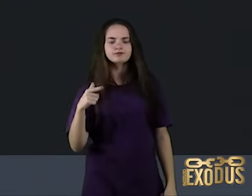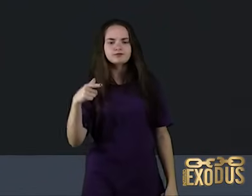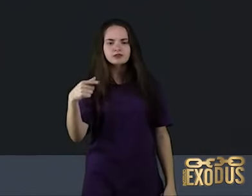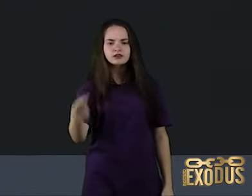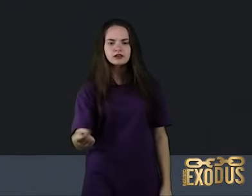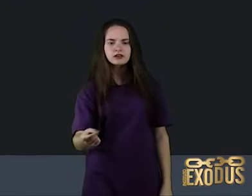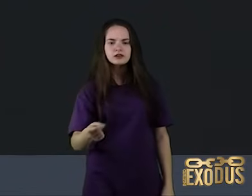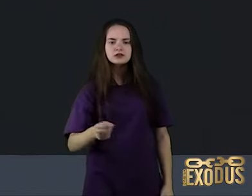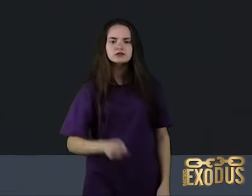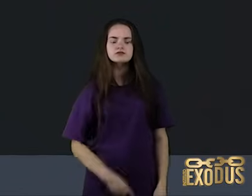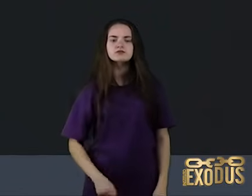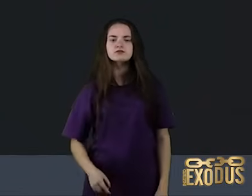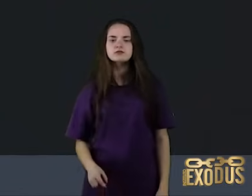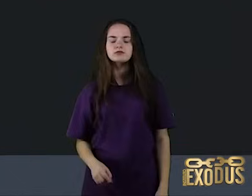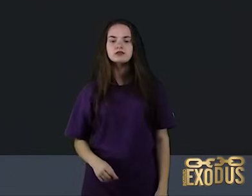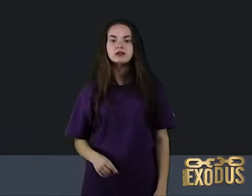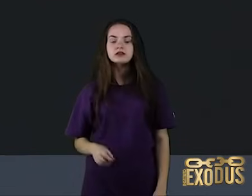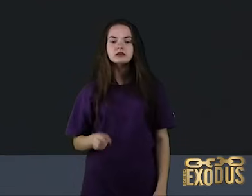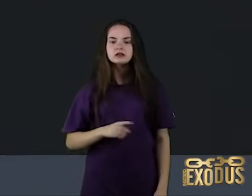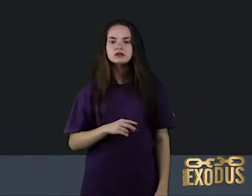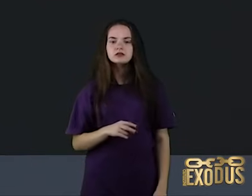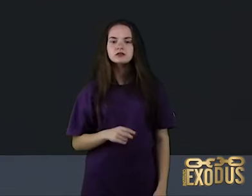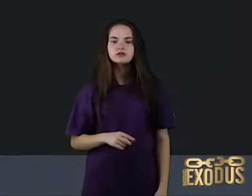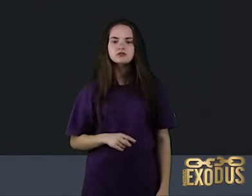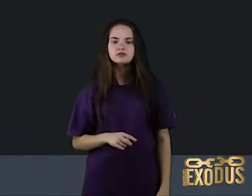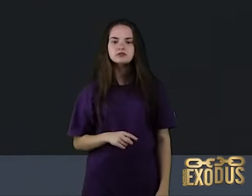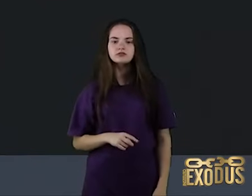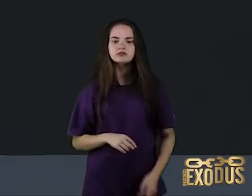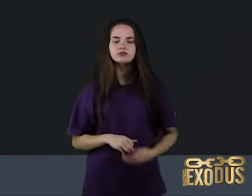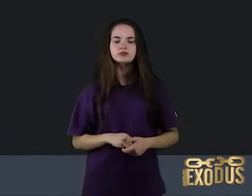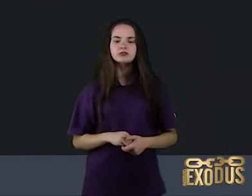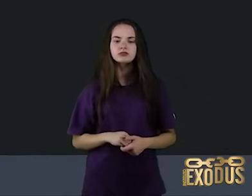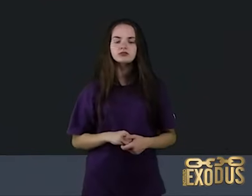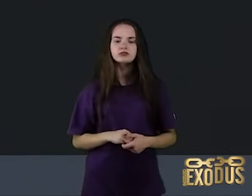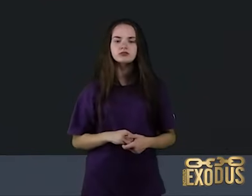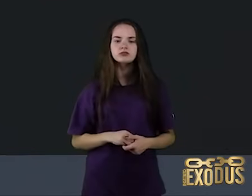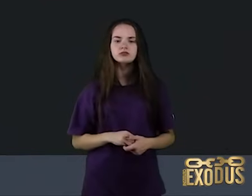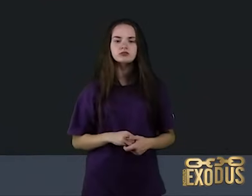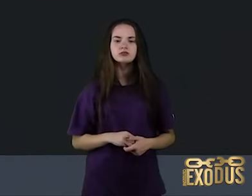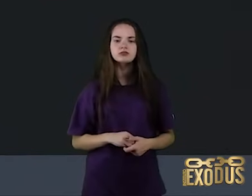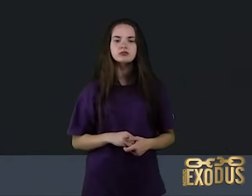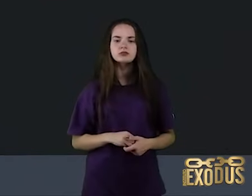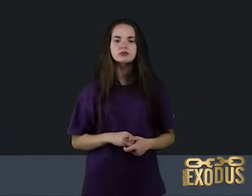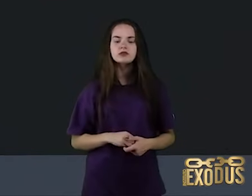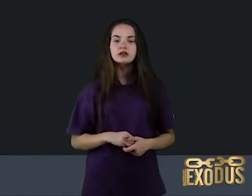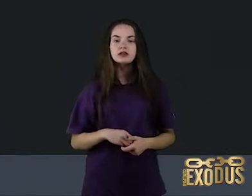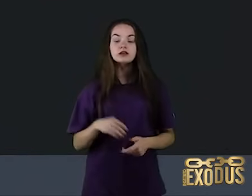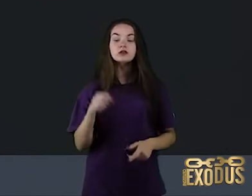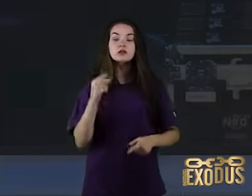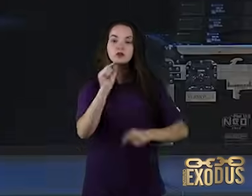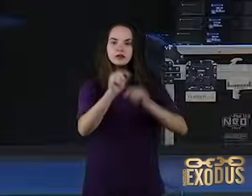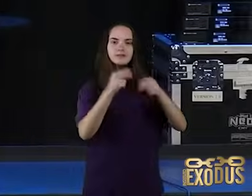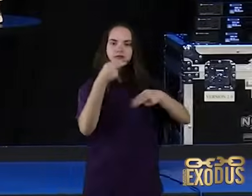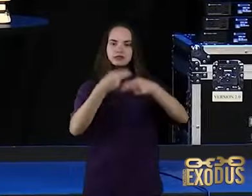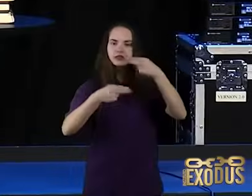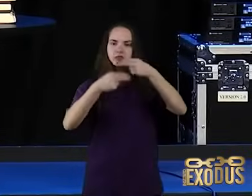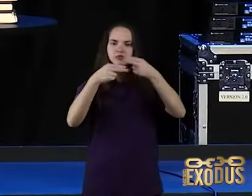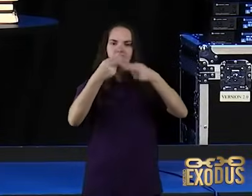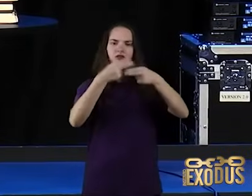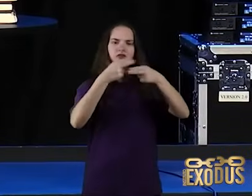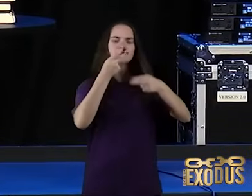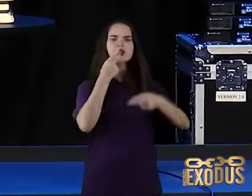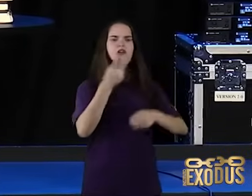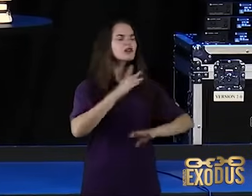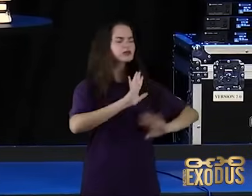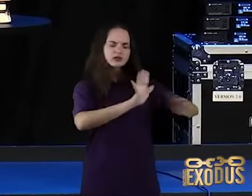obra enquanto eu a eu a deixasse e fosse ter convosco não me pertur não tô indo para lá não tem outro lugar melhor eu